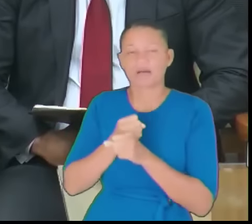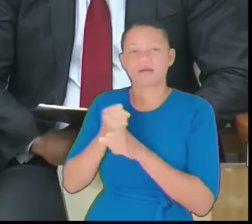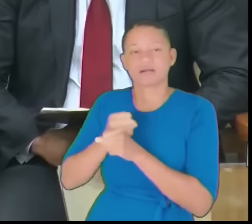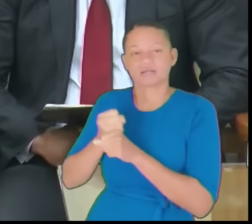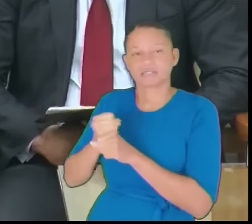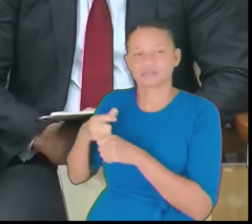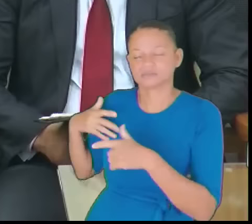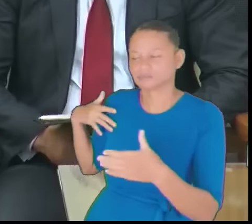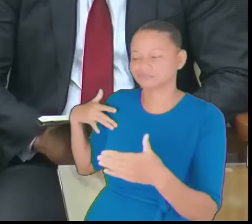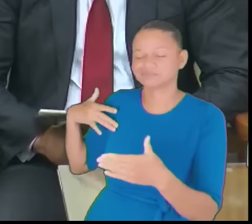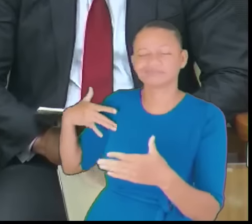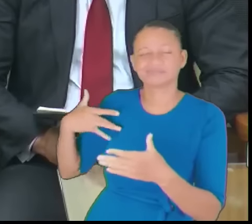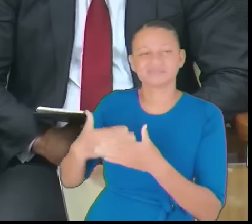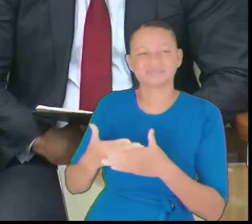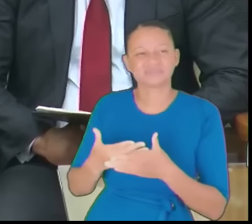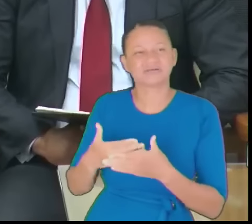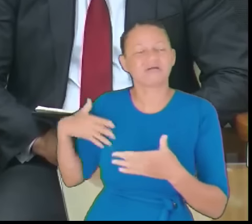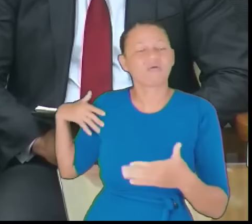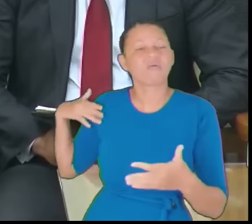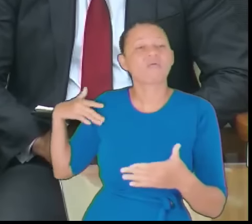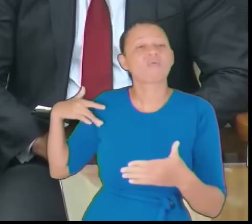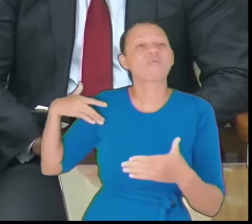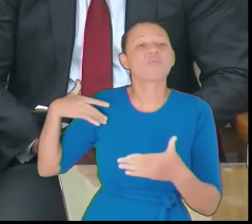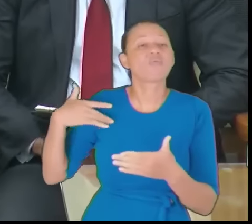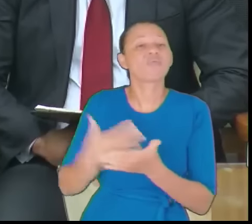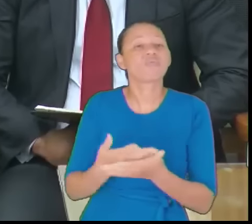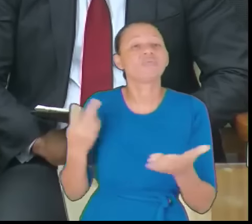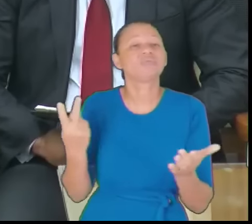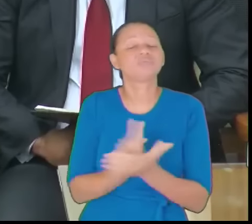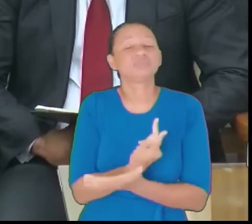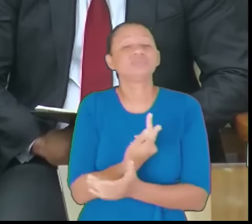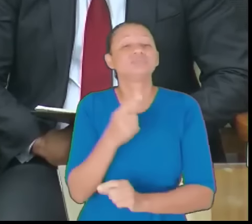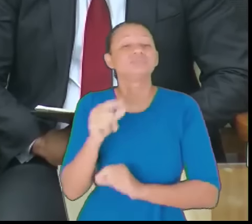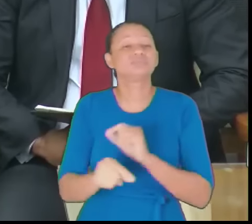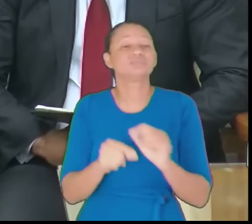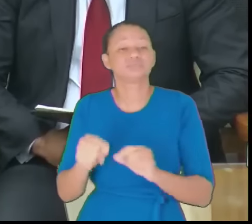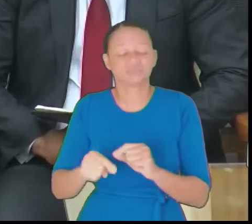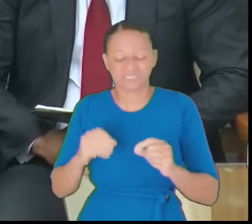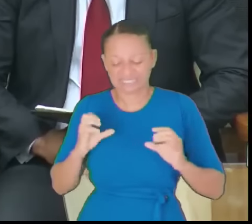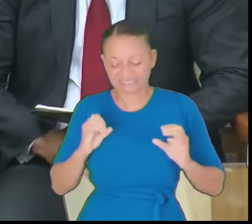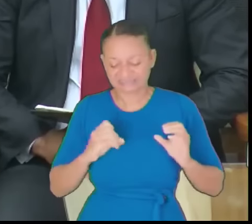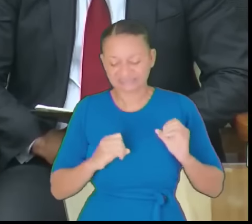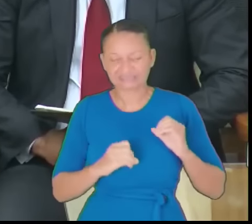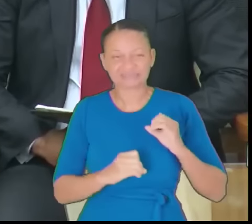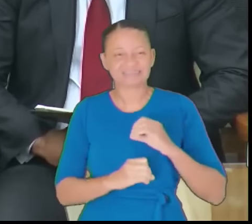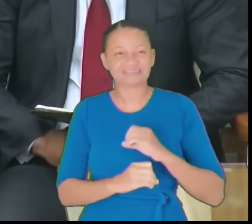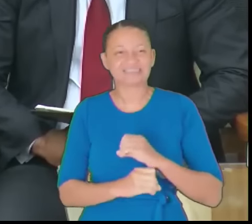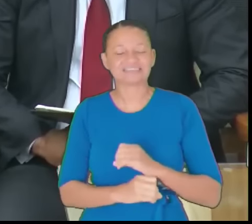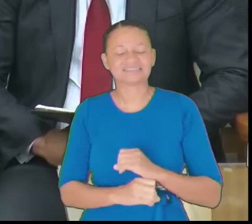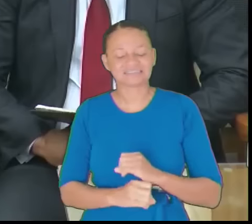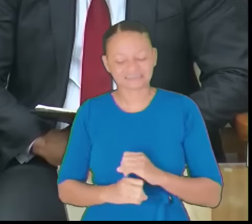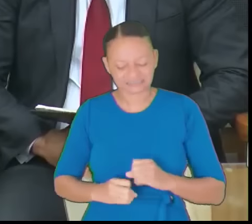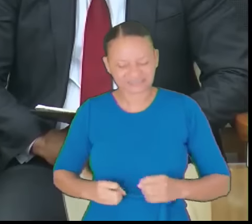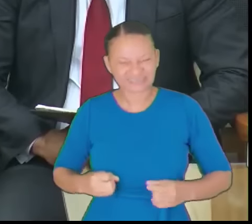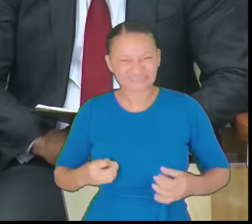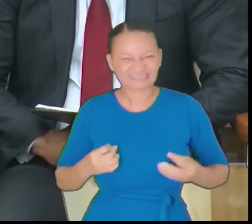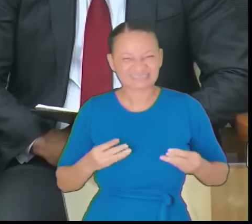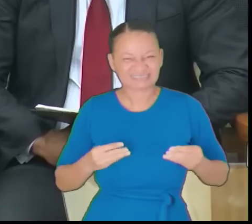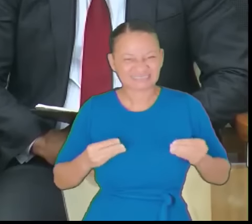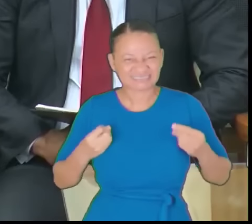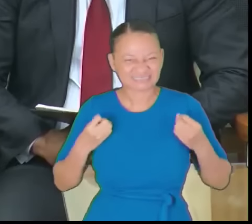Por boa que seja, com o decorrer dos anos, o que é que vai acontecer com aquela roupa? Ela vai estragar, vai chegar a traça, vai